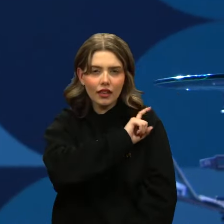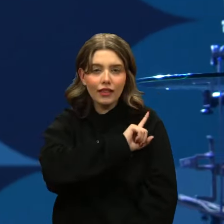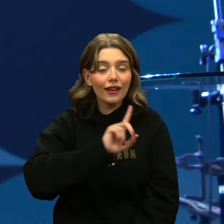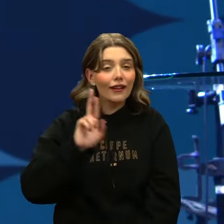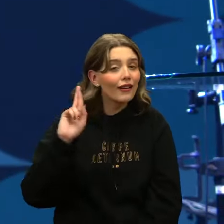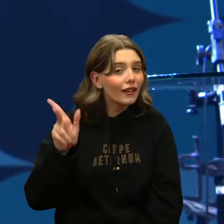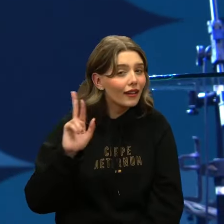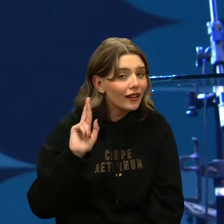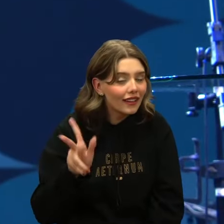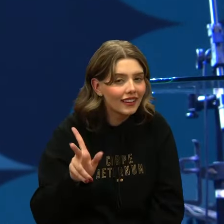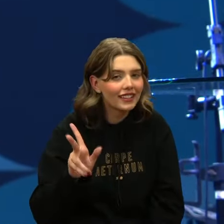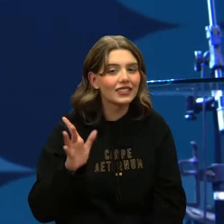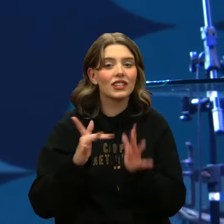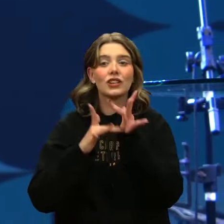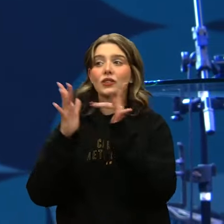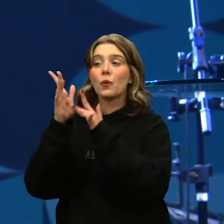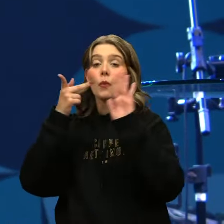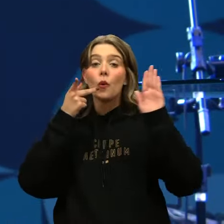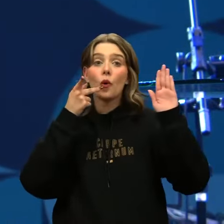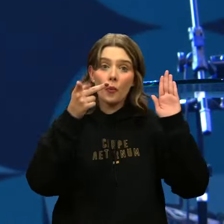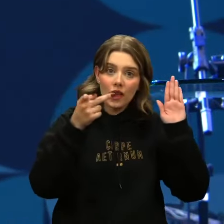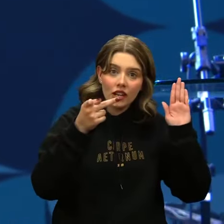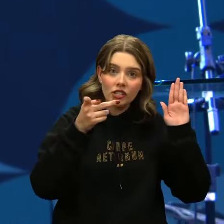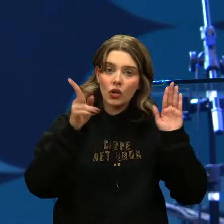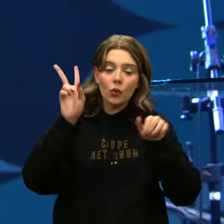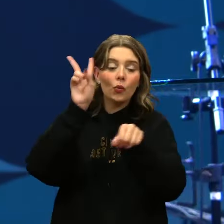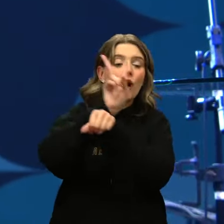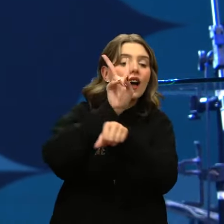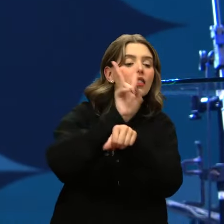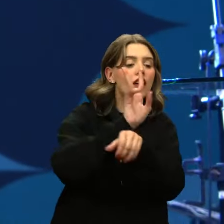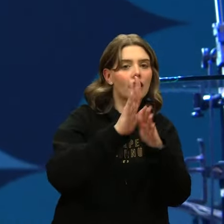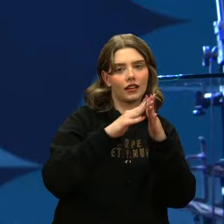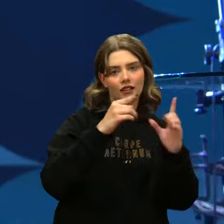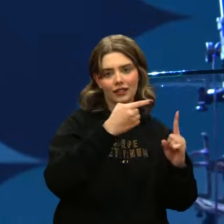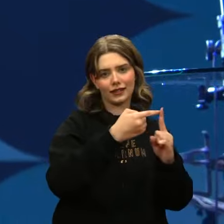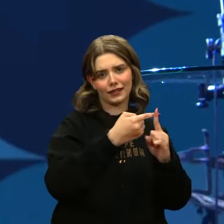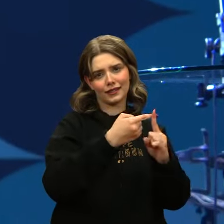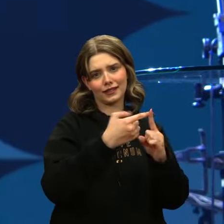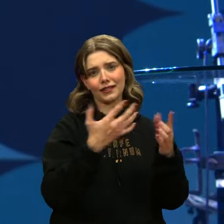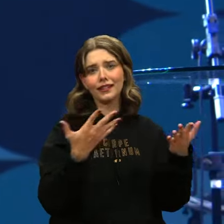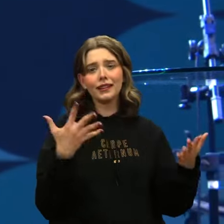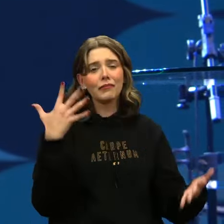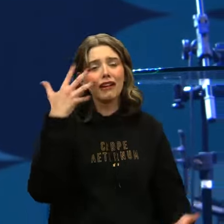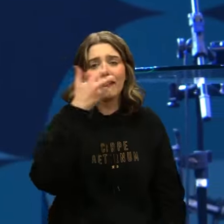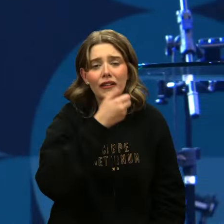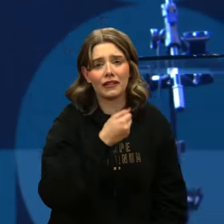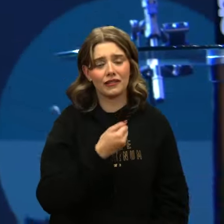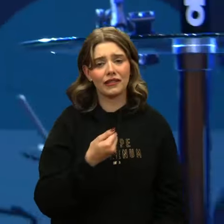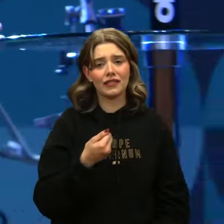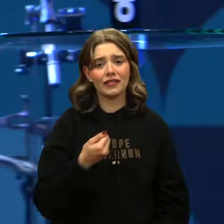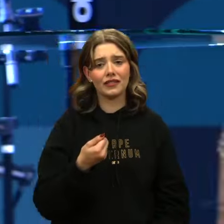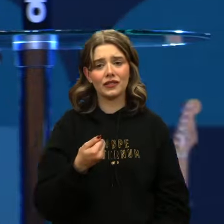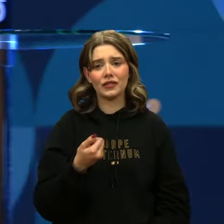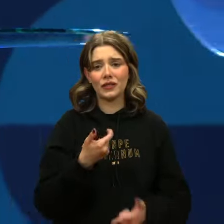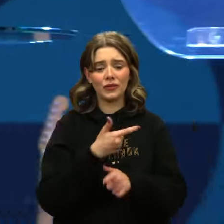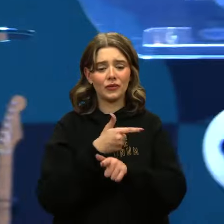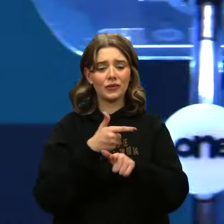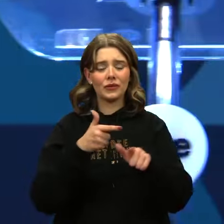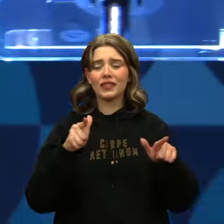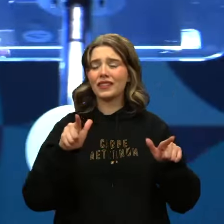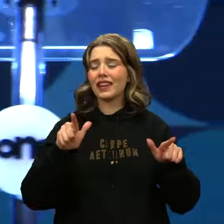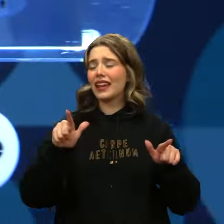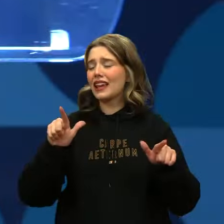Jesus estava prometendo a guardar. Olha só que coisa linda. Não existe lugar mais seguro da terra do que perto